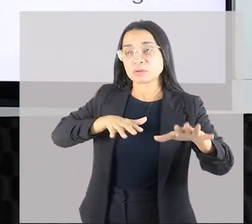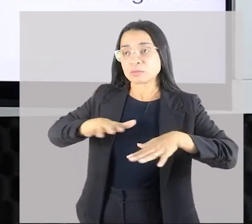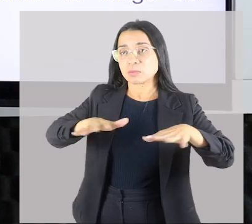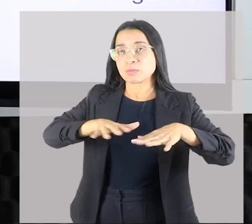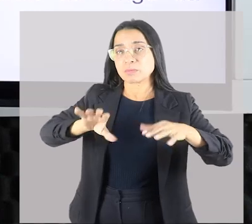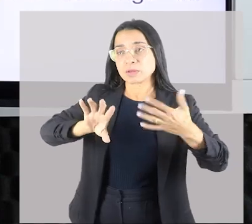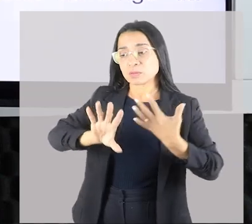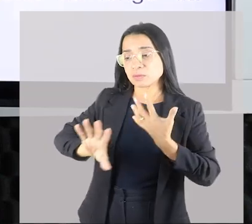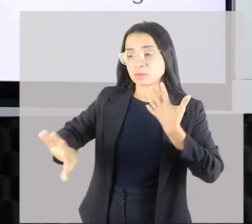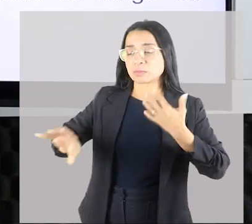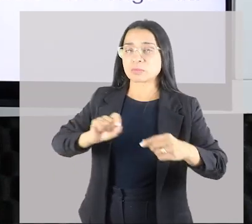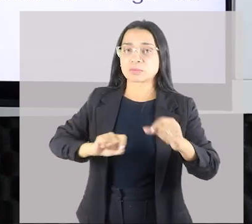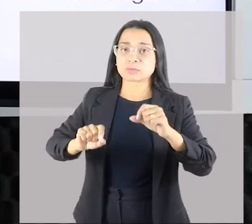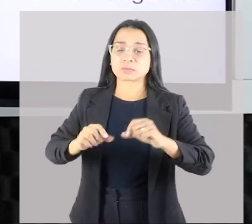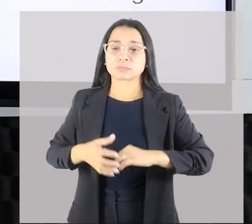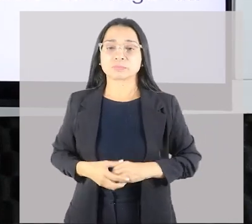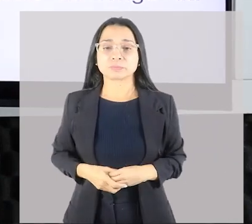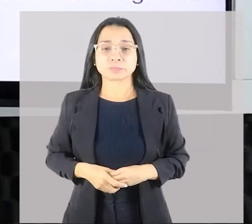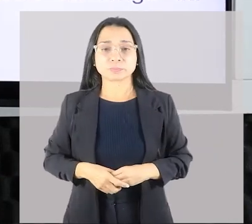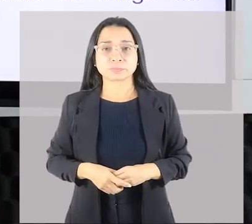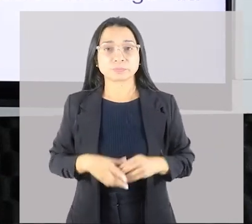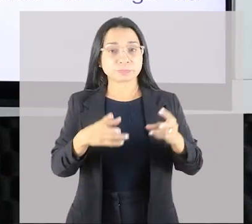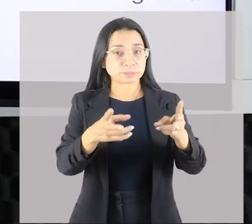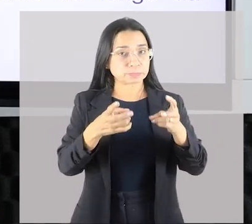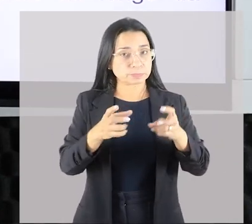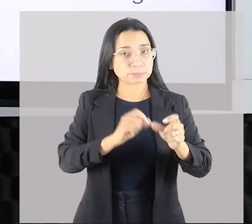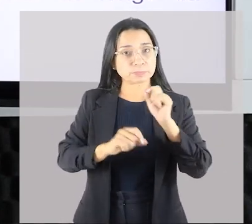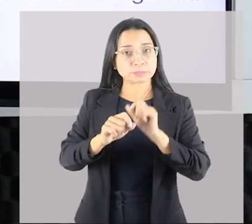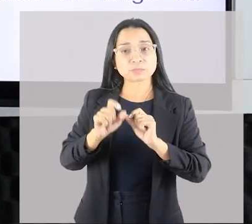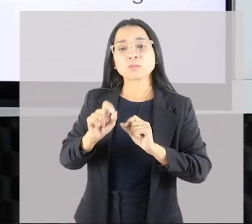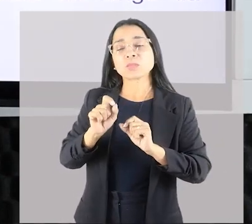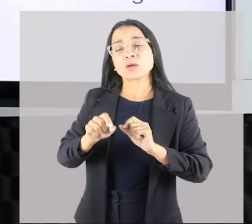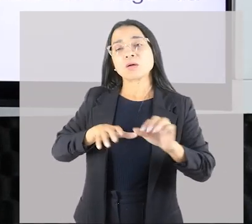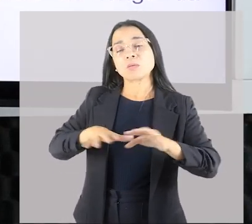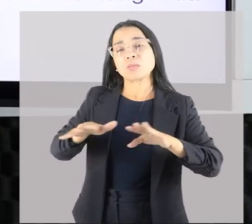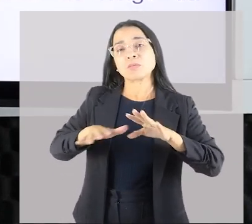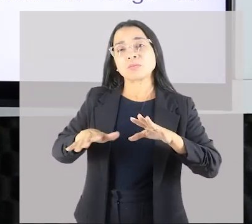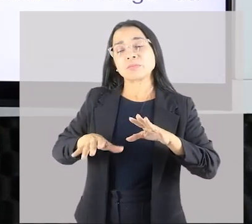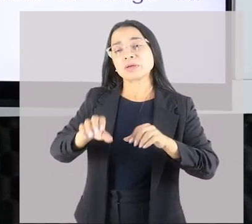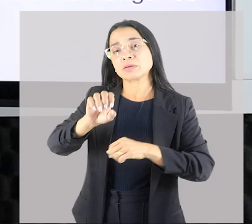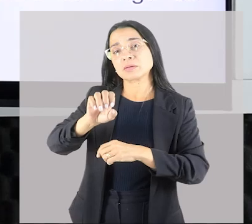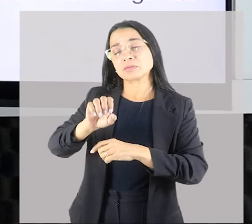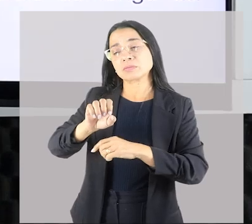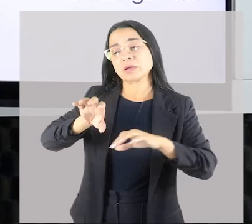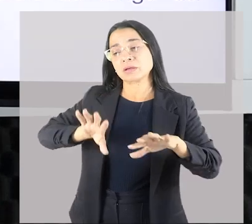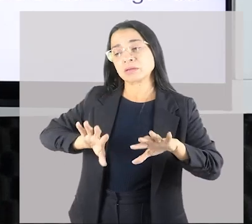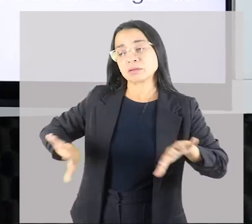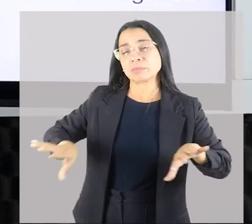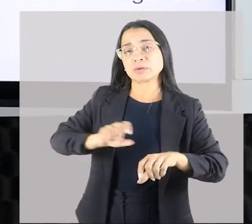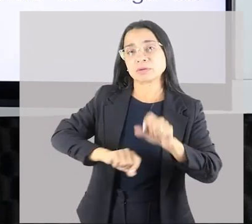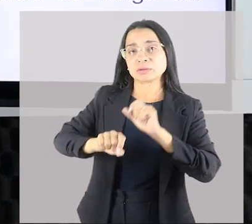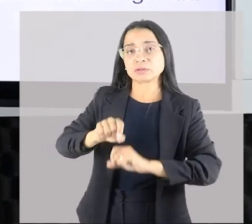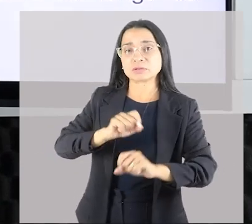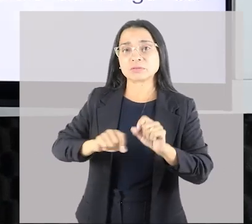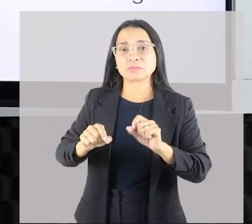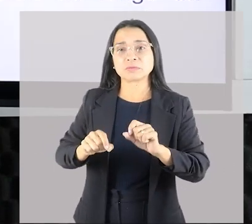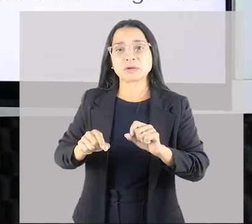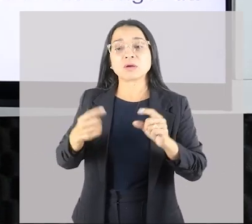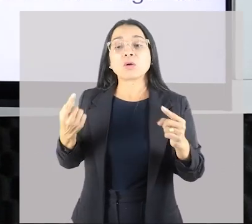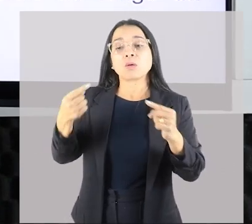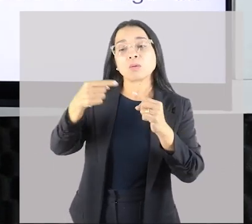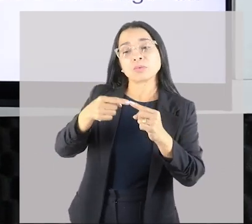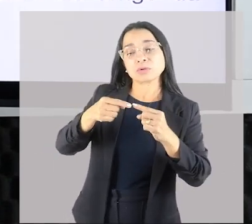separatistas. Muita atenção, tá certo, nesse termo. O que é um movimento separatista, Marcos? É um movimento que busca a separação